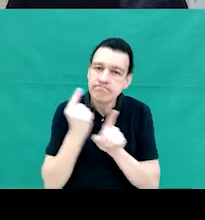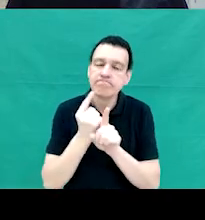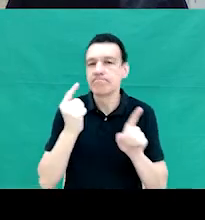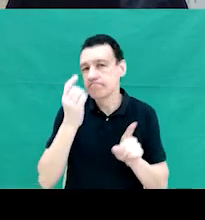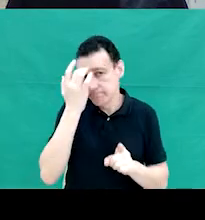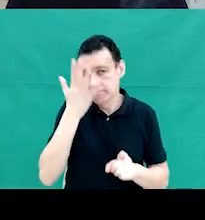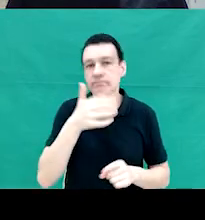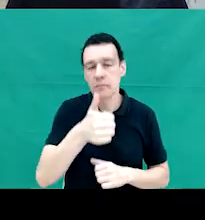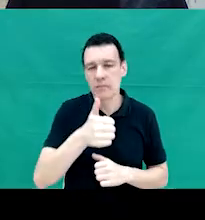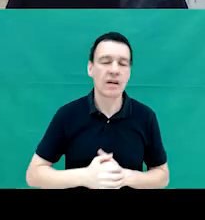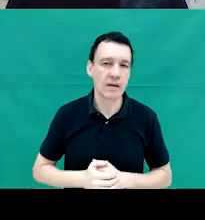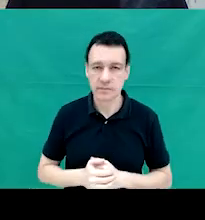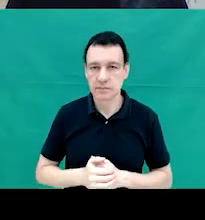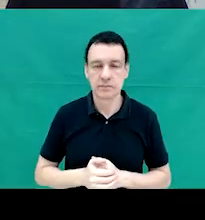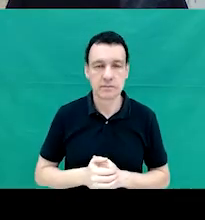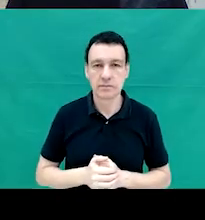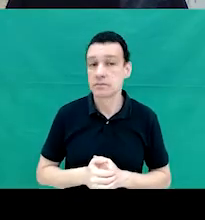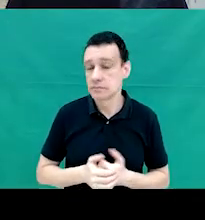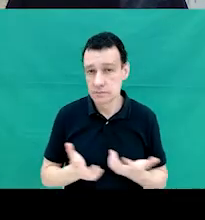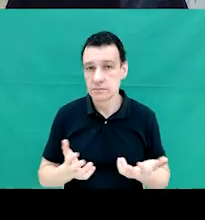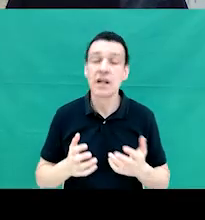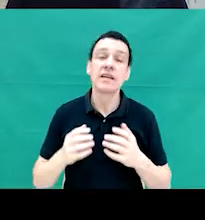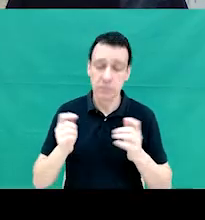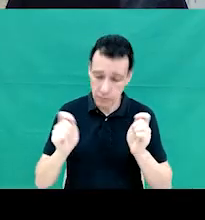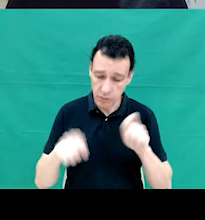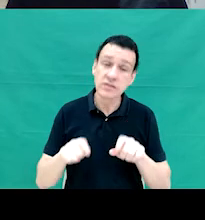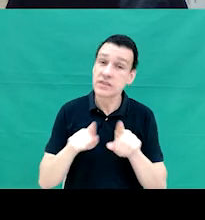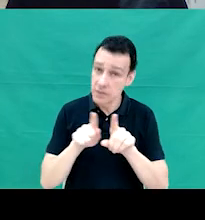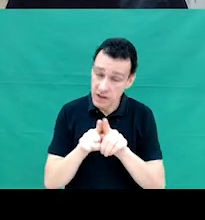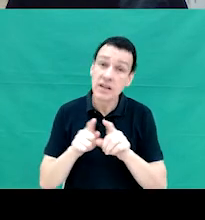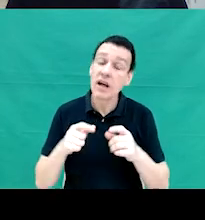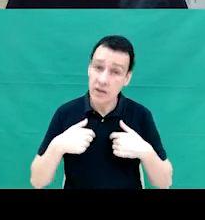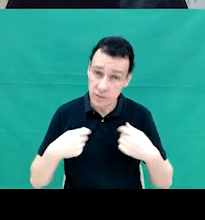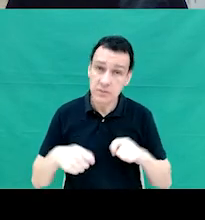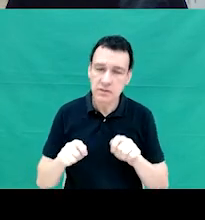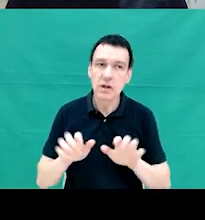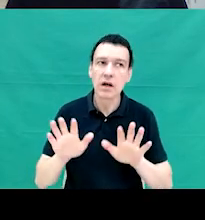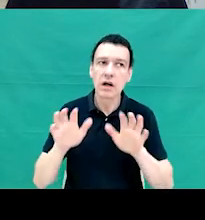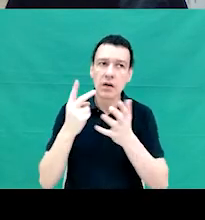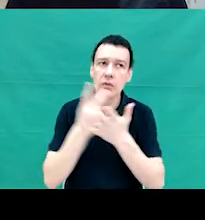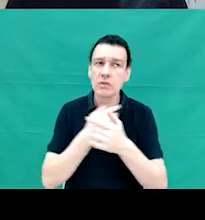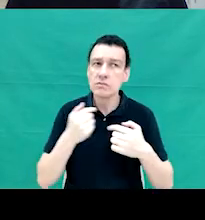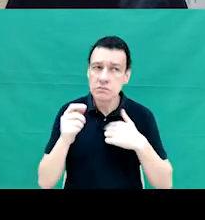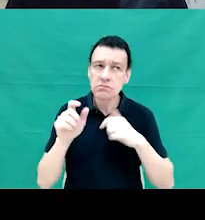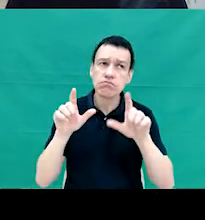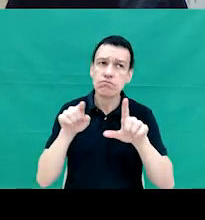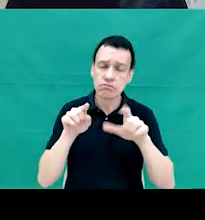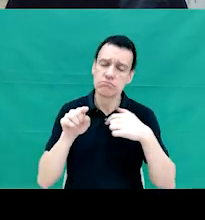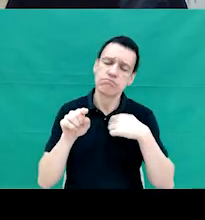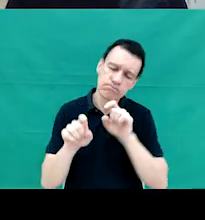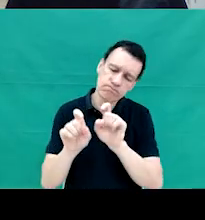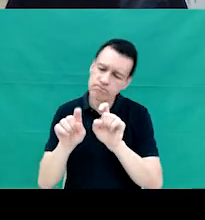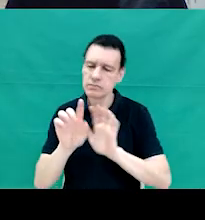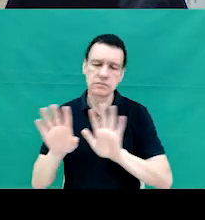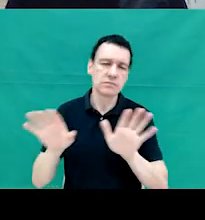uma sugestão dessa heurística, ele vai conseguir corrigir e avançar na sua aplicação. E as diretrizes que a gente